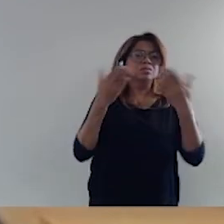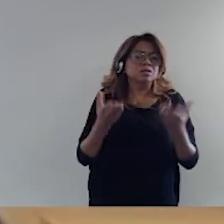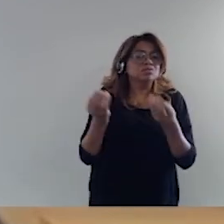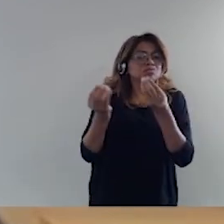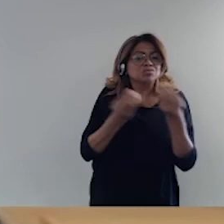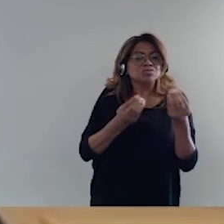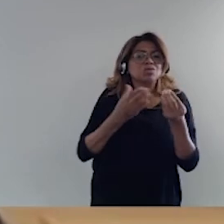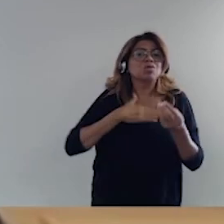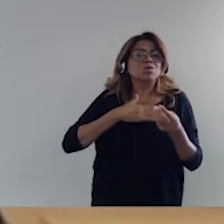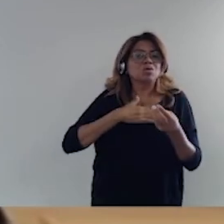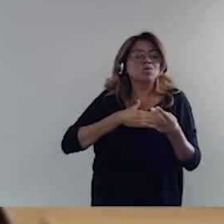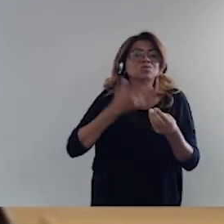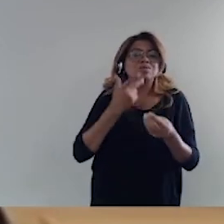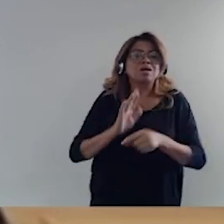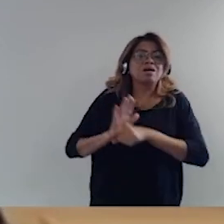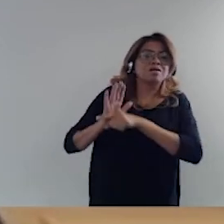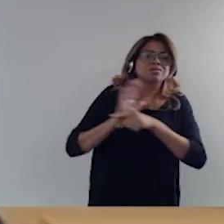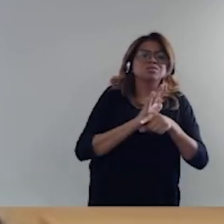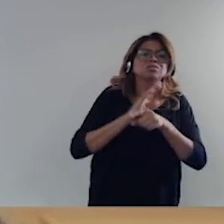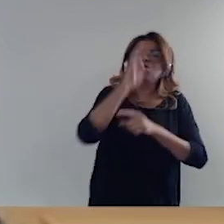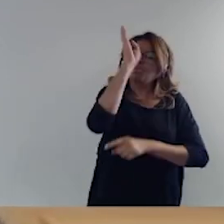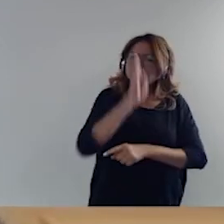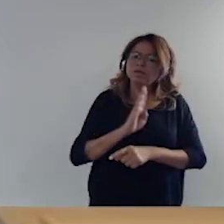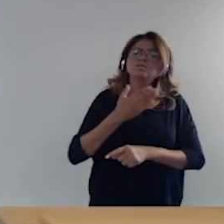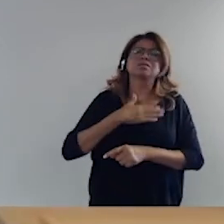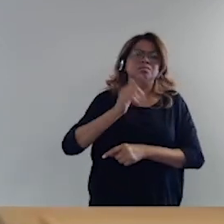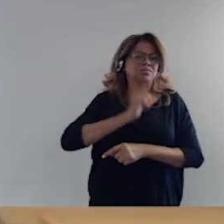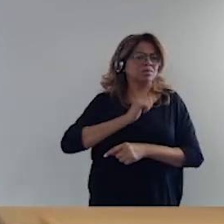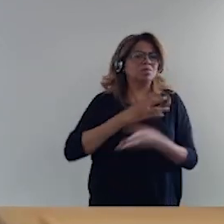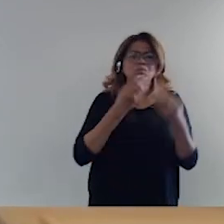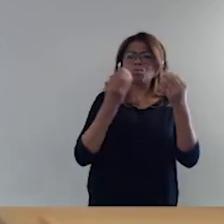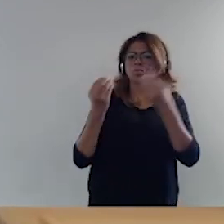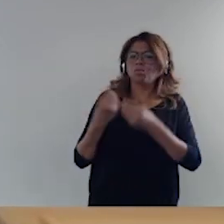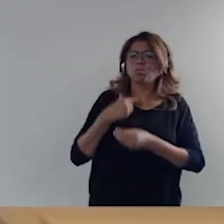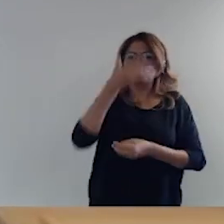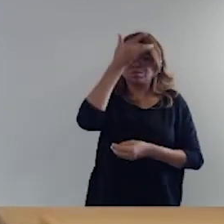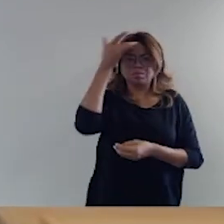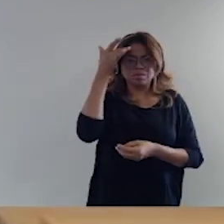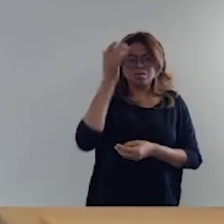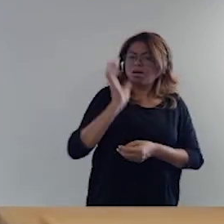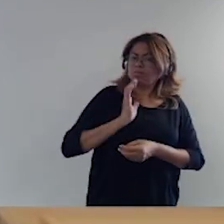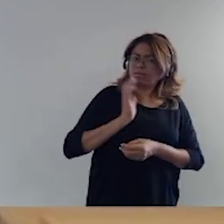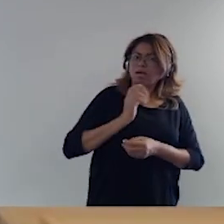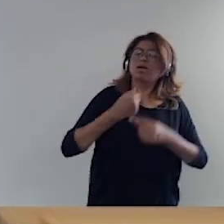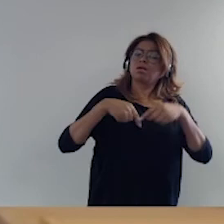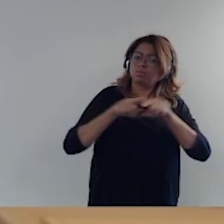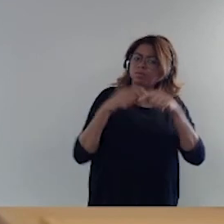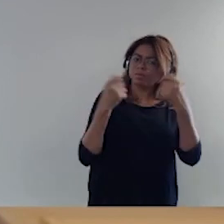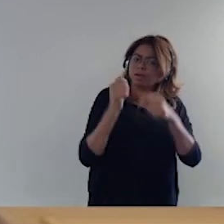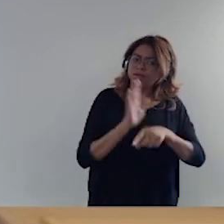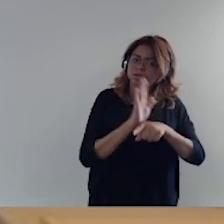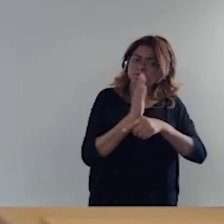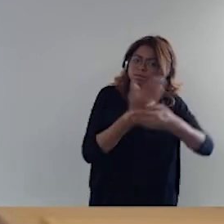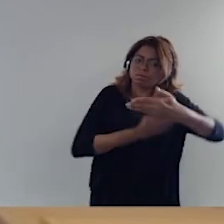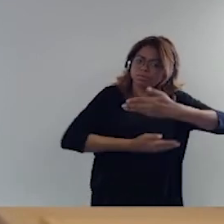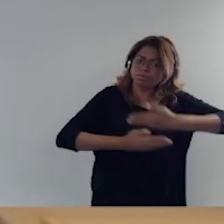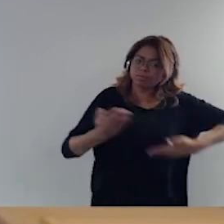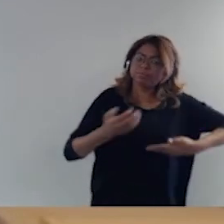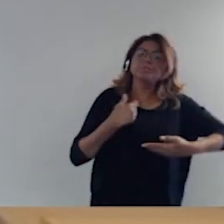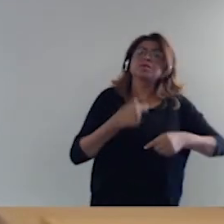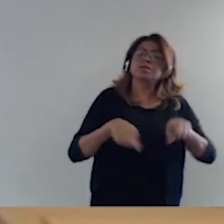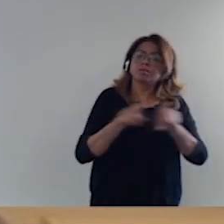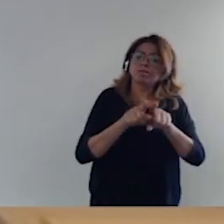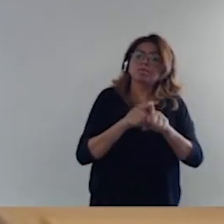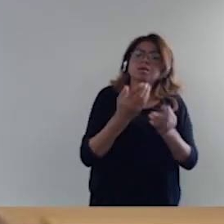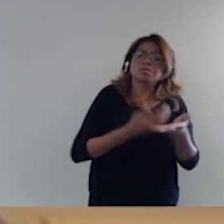vocação para a filantropia. O Brasil já tem ricos o suficiente para ter mais filantropia e mais gente